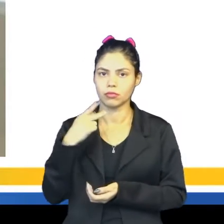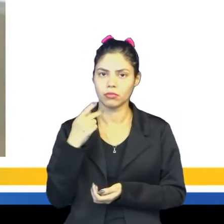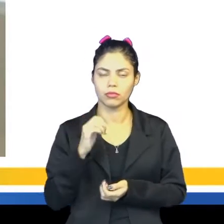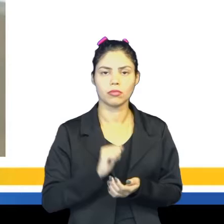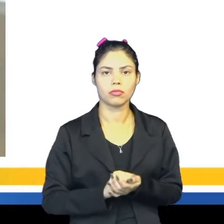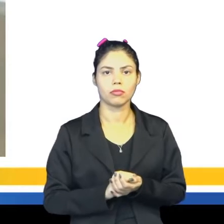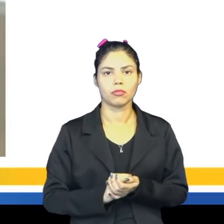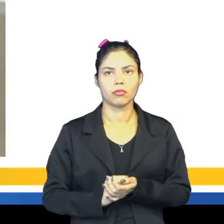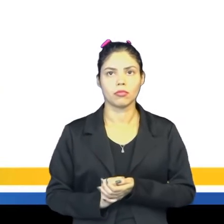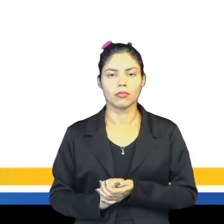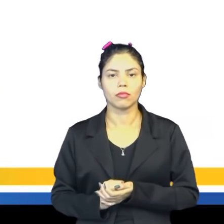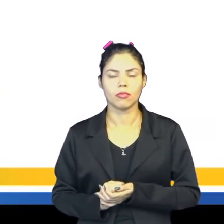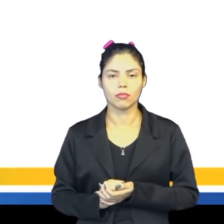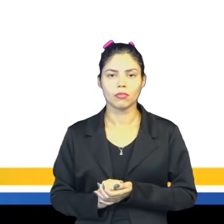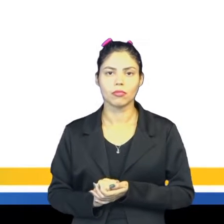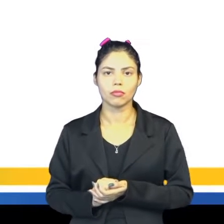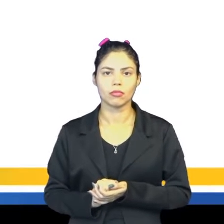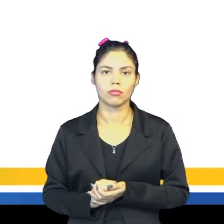ao cubo.